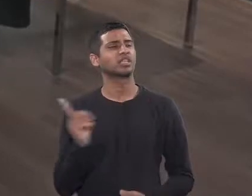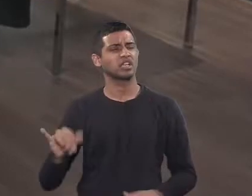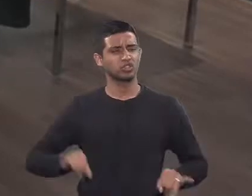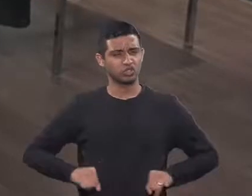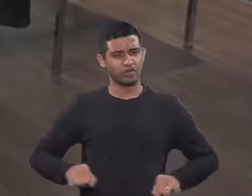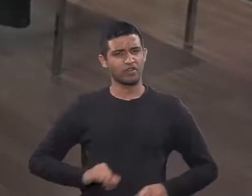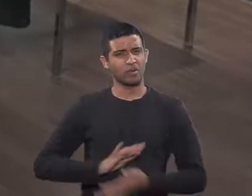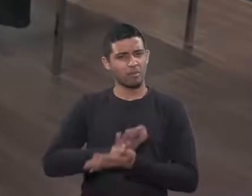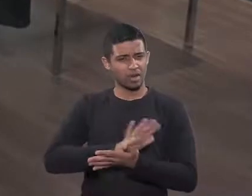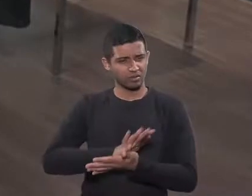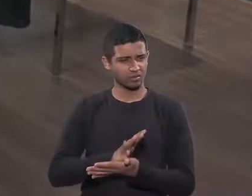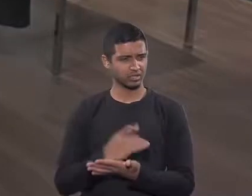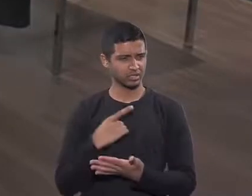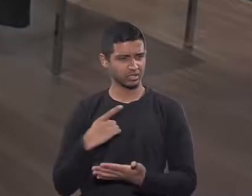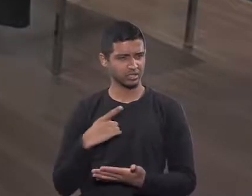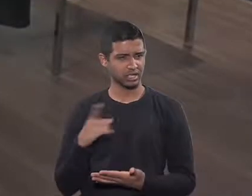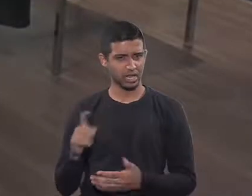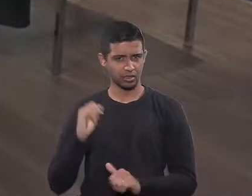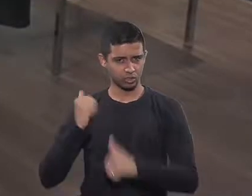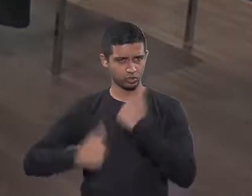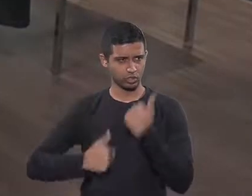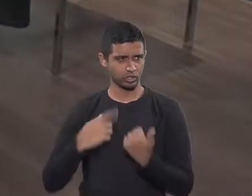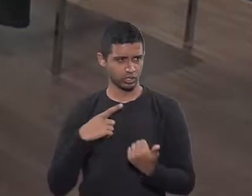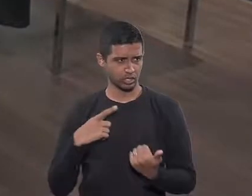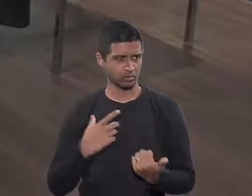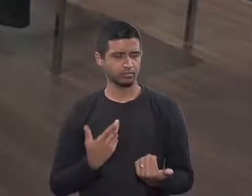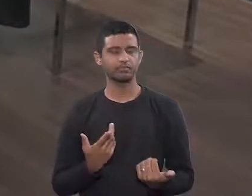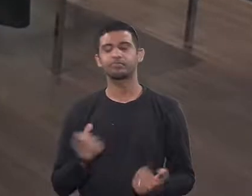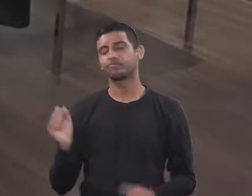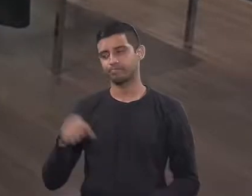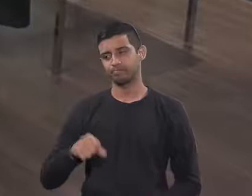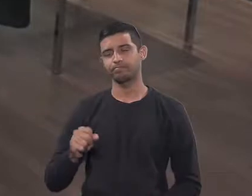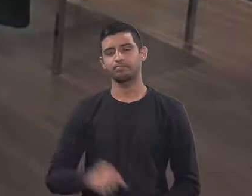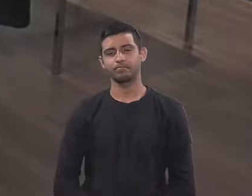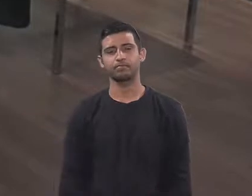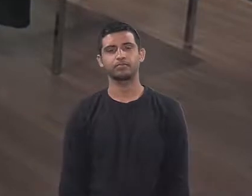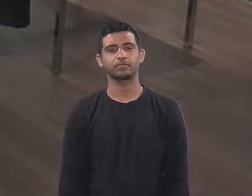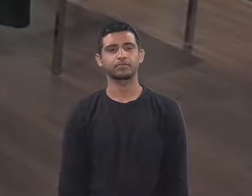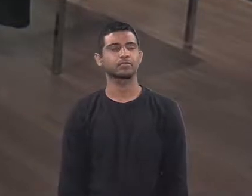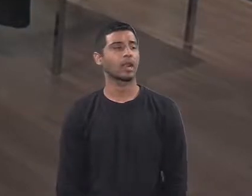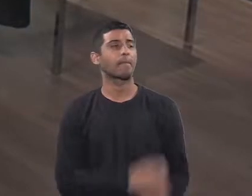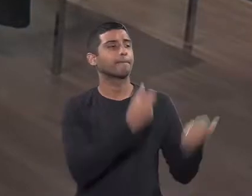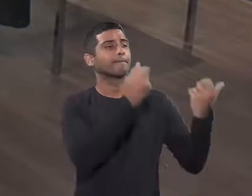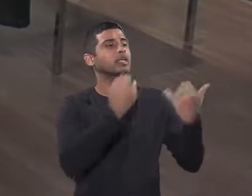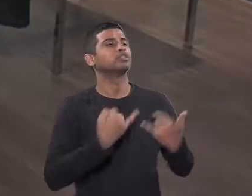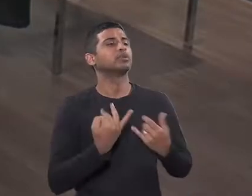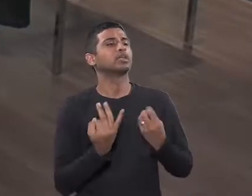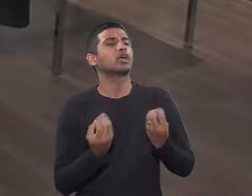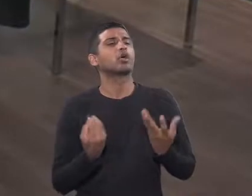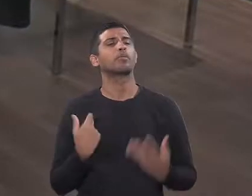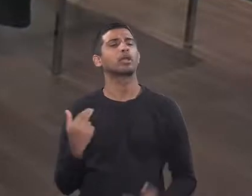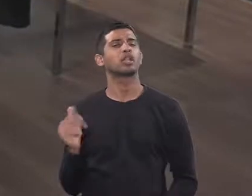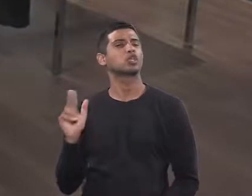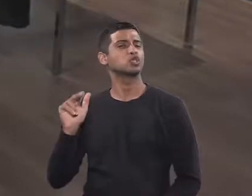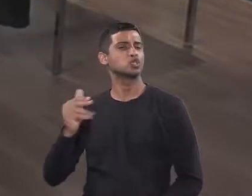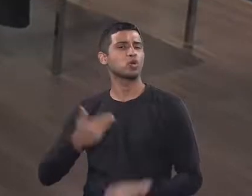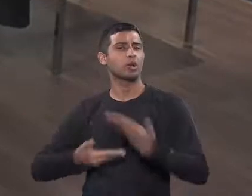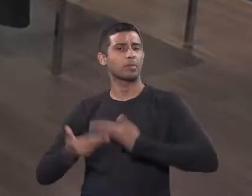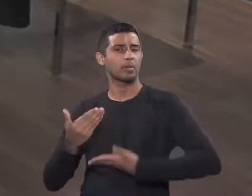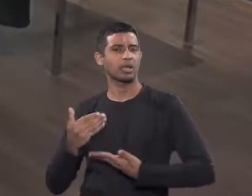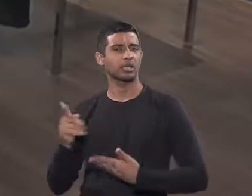sofreu preconceito, inclusive no esporte. No esporte. Me conta isso. Ele nunca participou, por exemplo, de